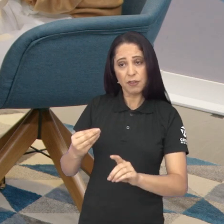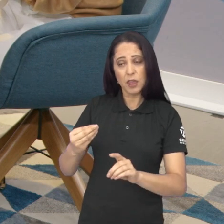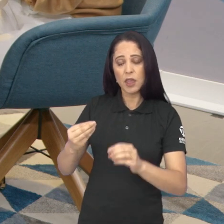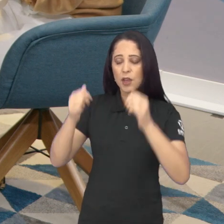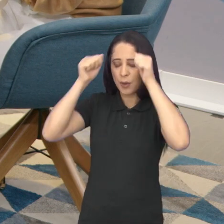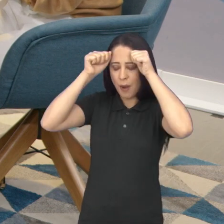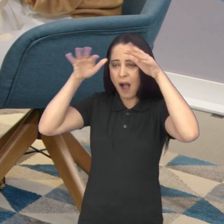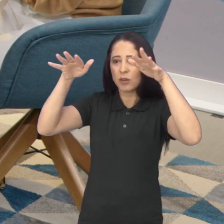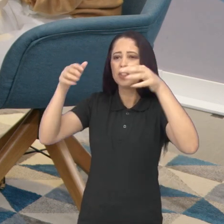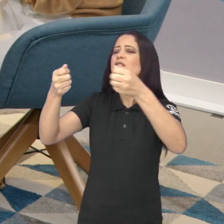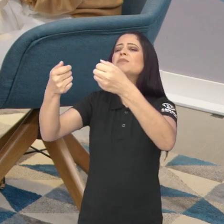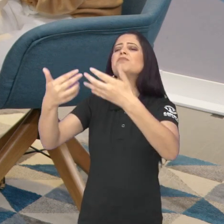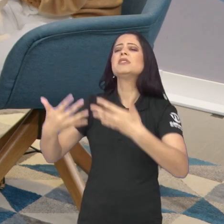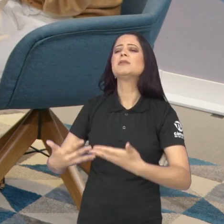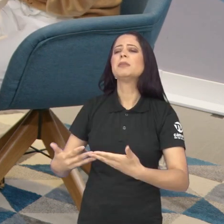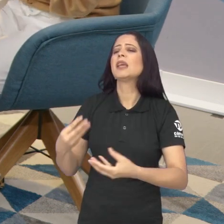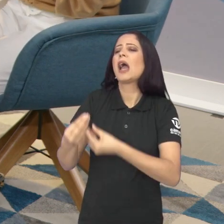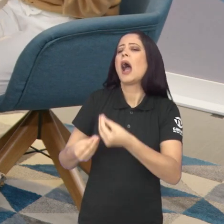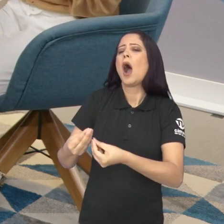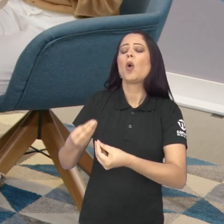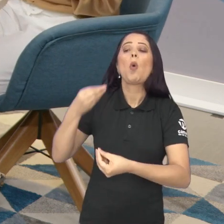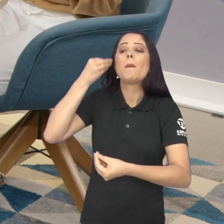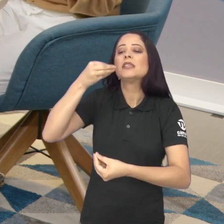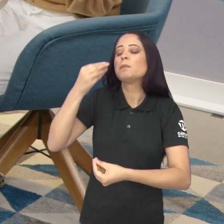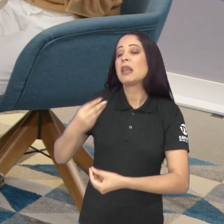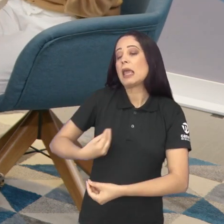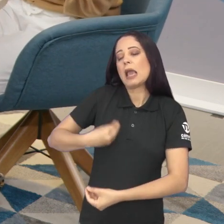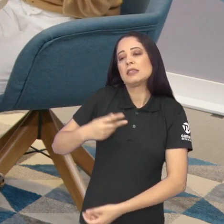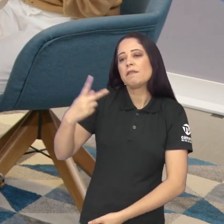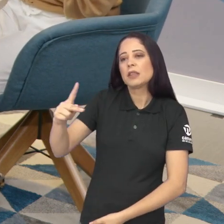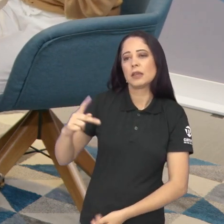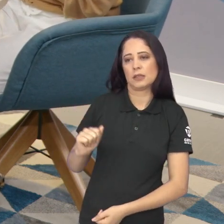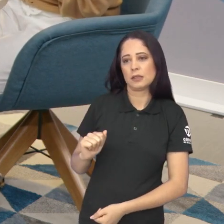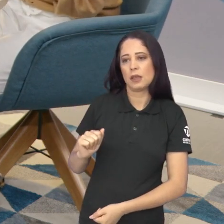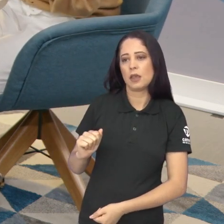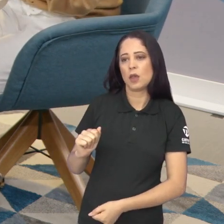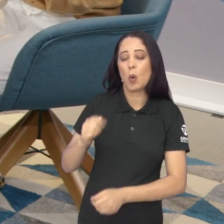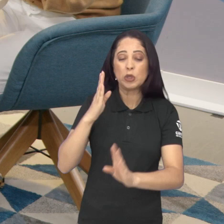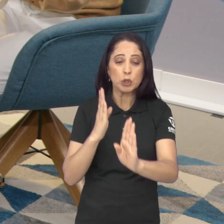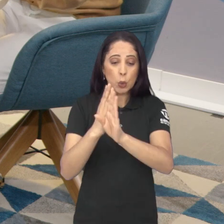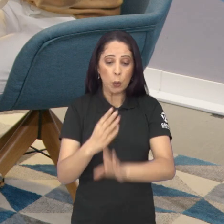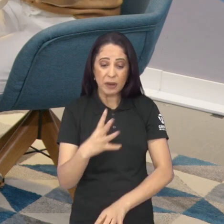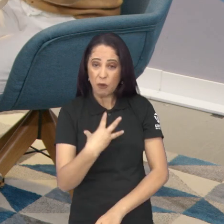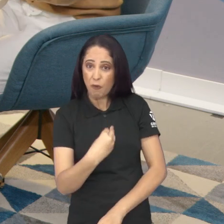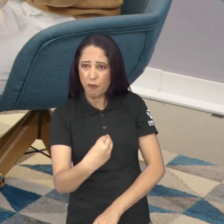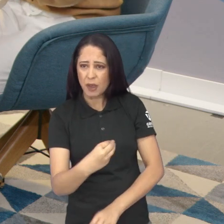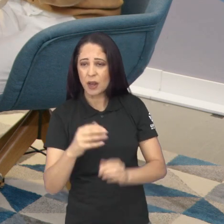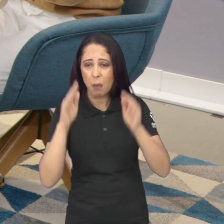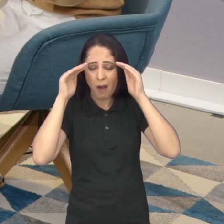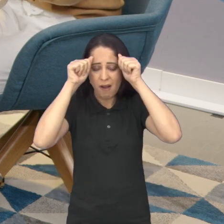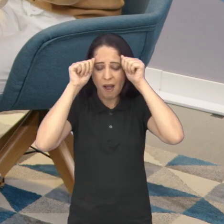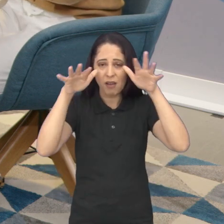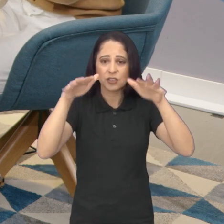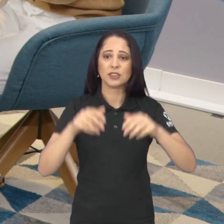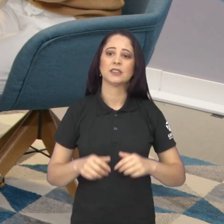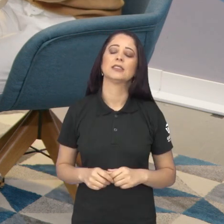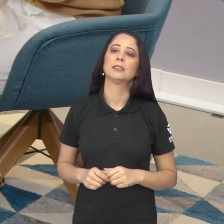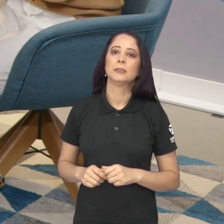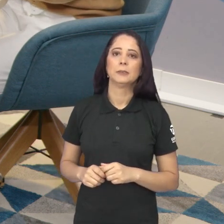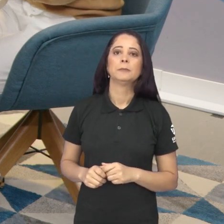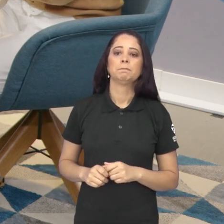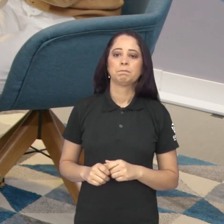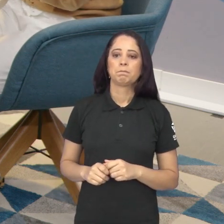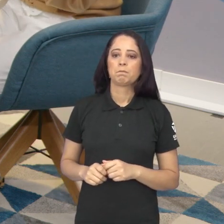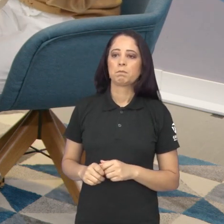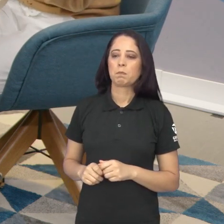você contasse um pouquinho como foi também a sua experiência de quando você recebeu o seu diagnóstico. Eu acho que a gente